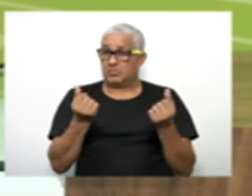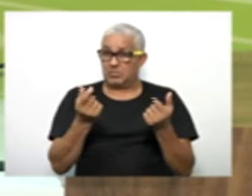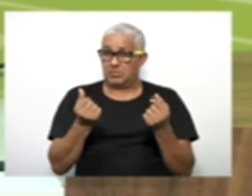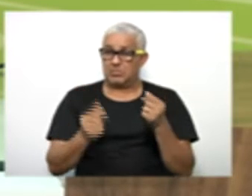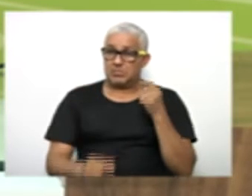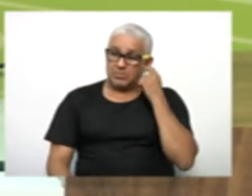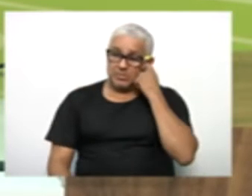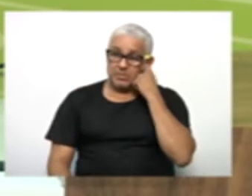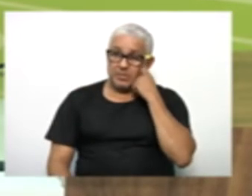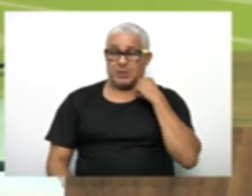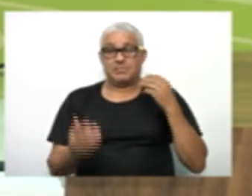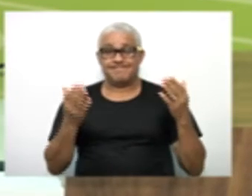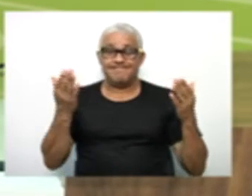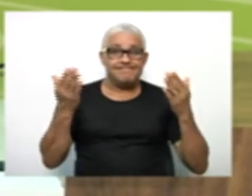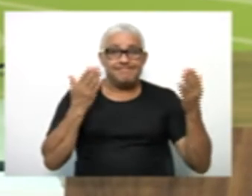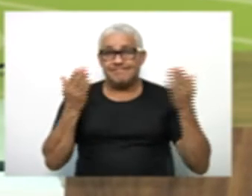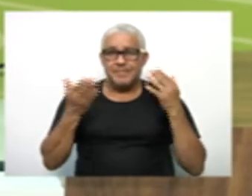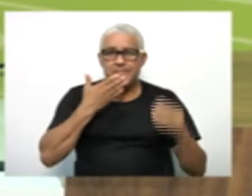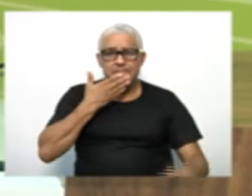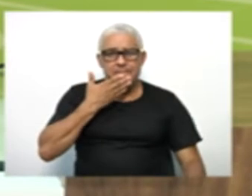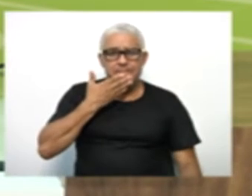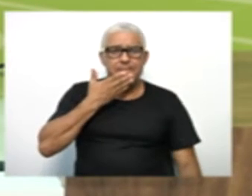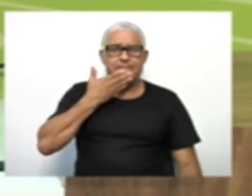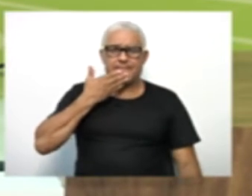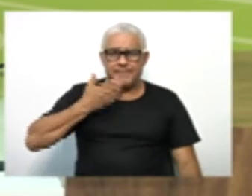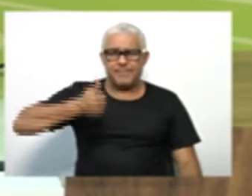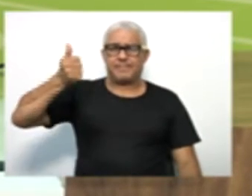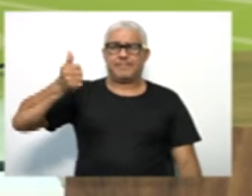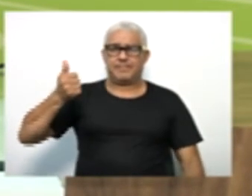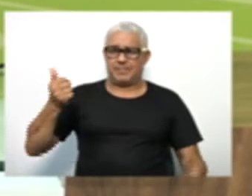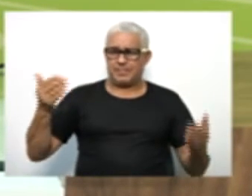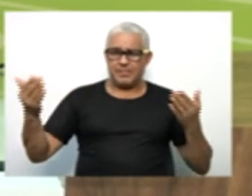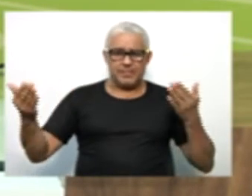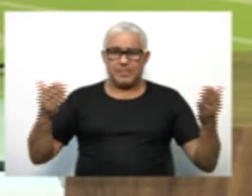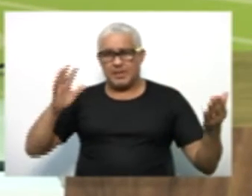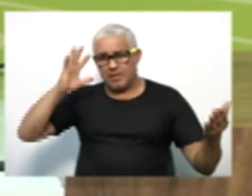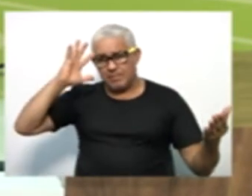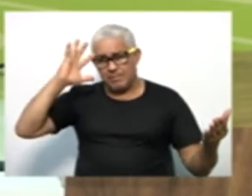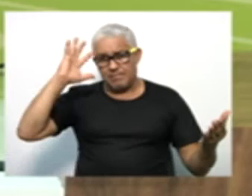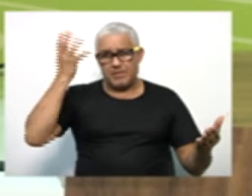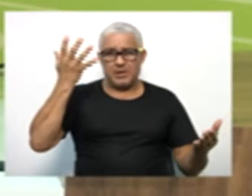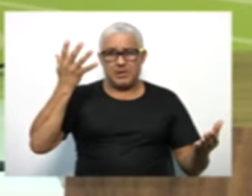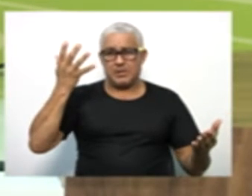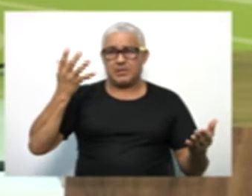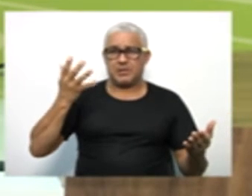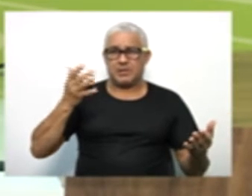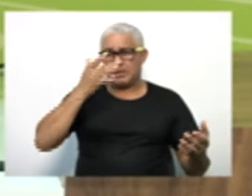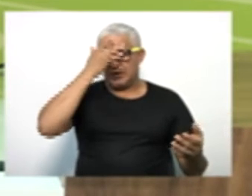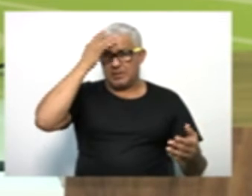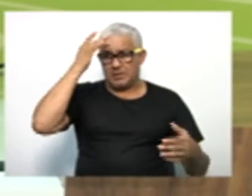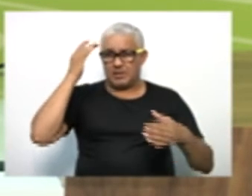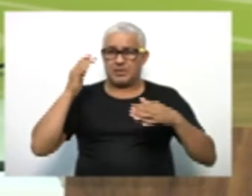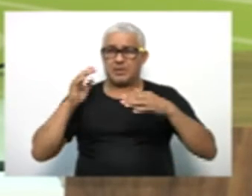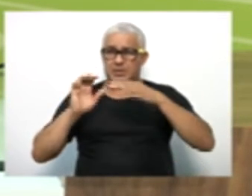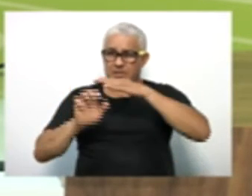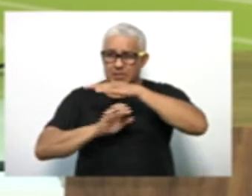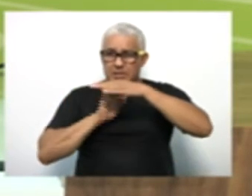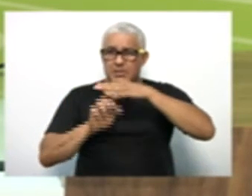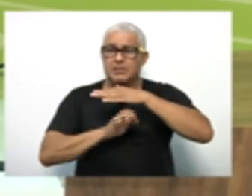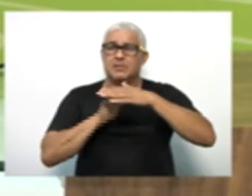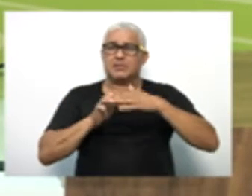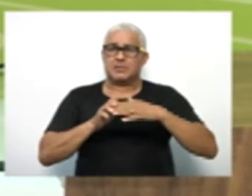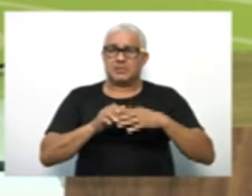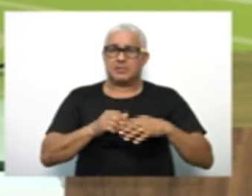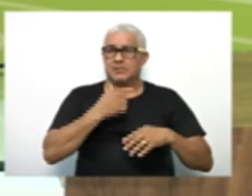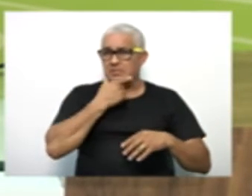essa análise para que seja a melhor forma, a melhor tomada de decisão do empreendedor, do investidor. Tá?